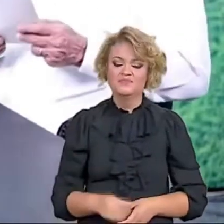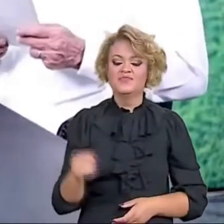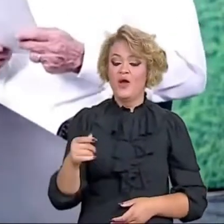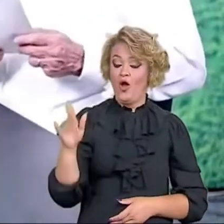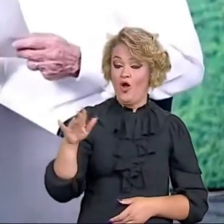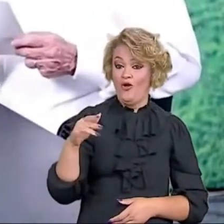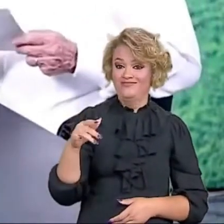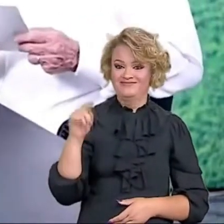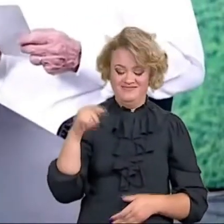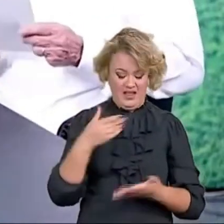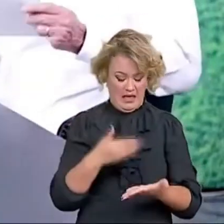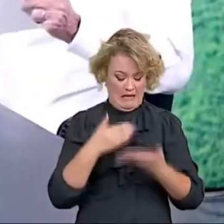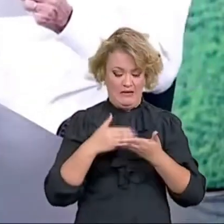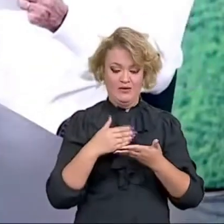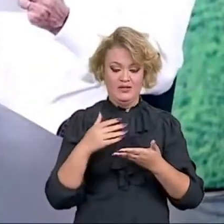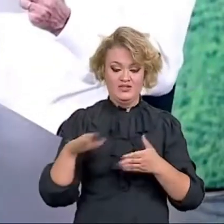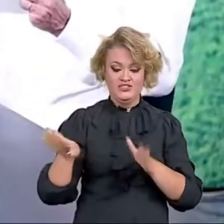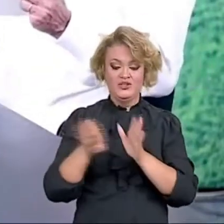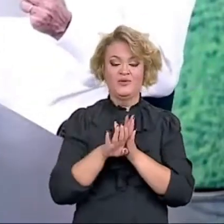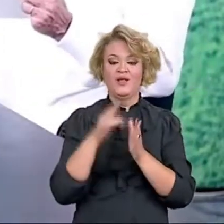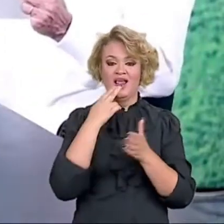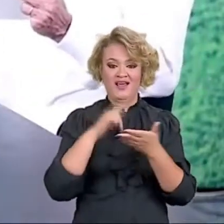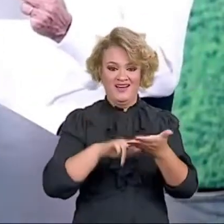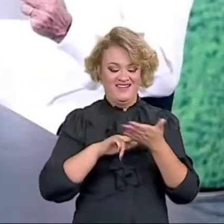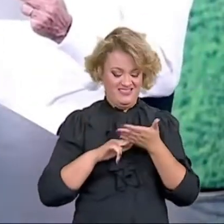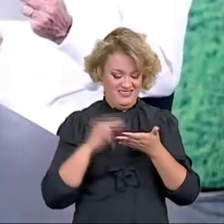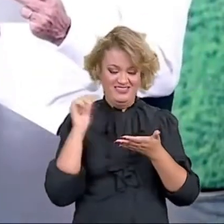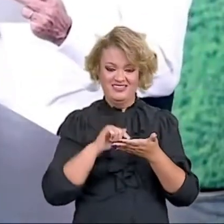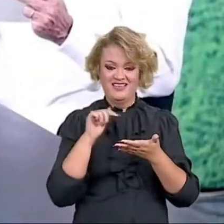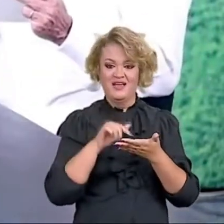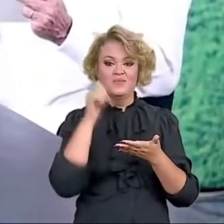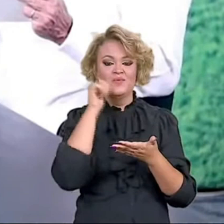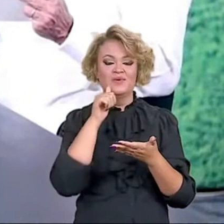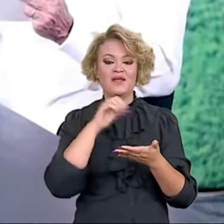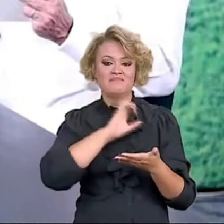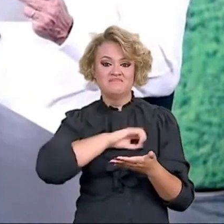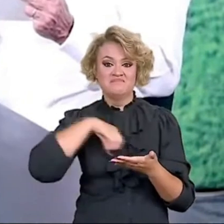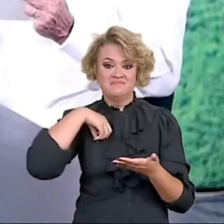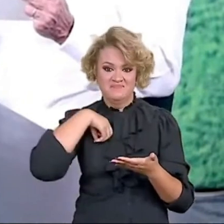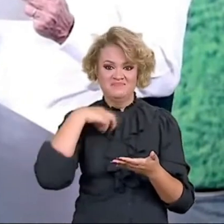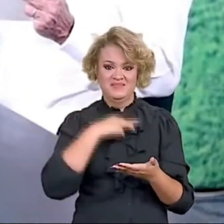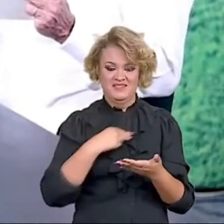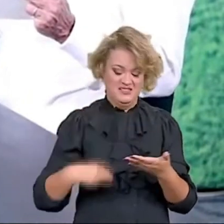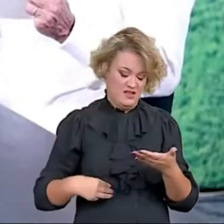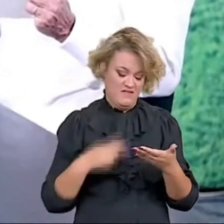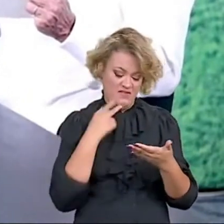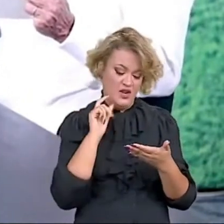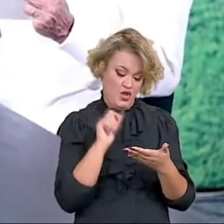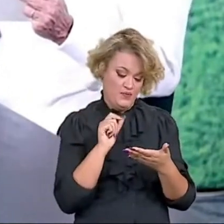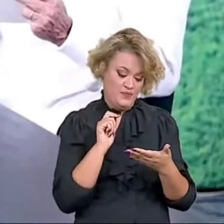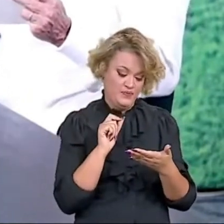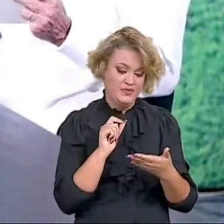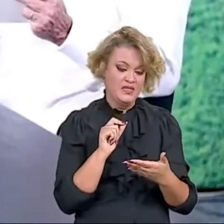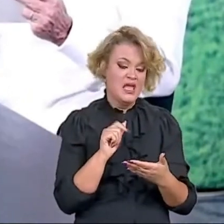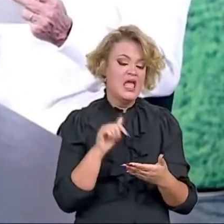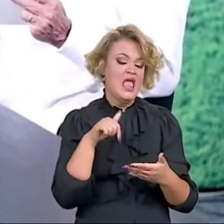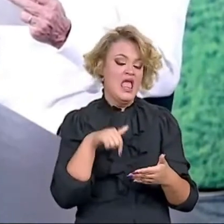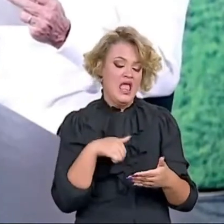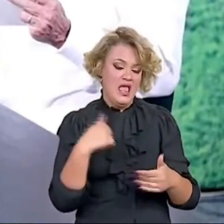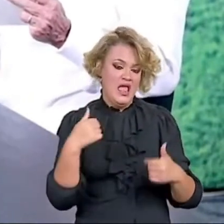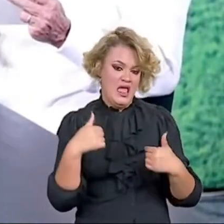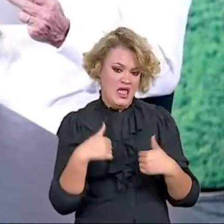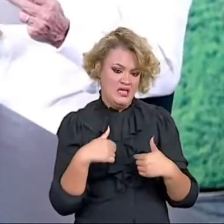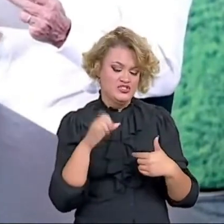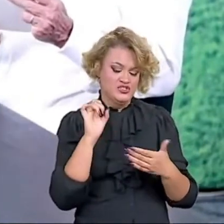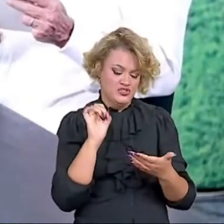de uma pessoa, na verdade é um bilhete da Companhia Marina, que ela diz o seguinte: mesmo só com 700